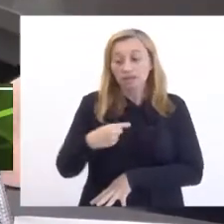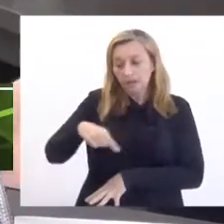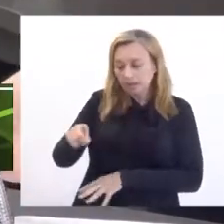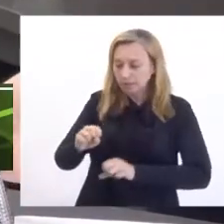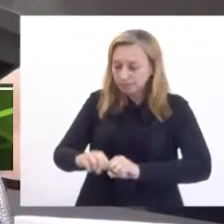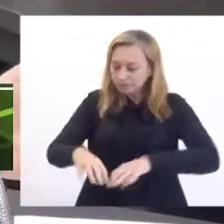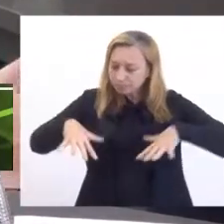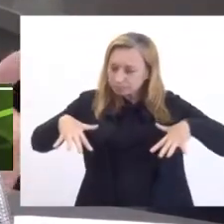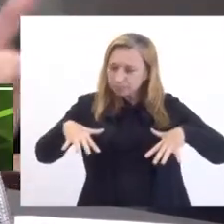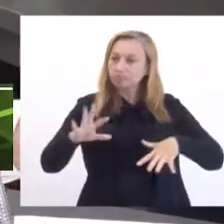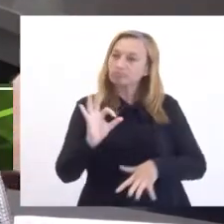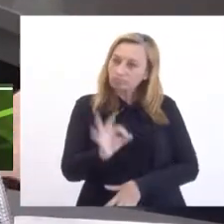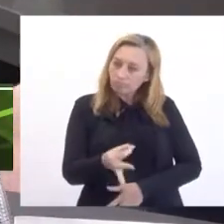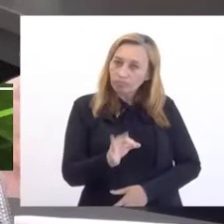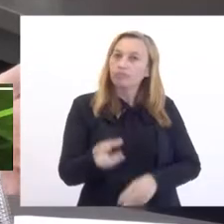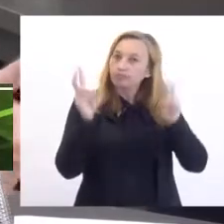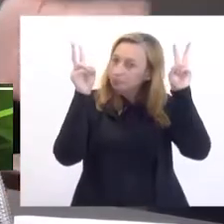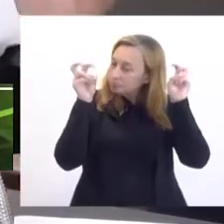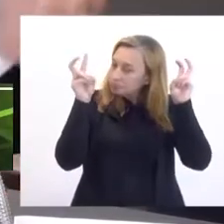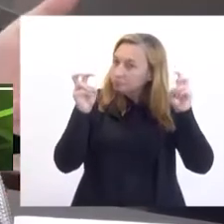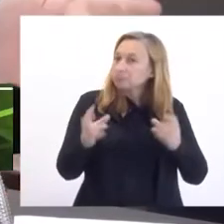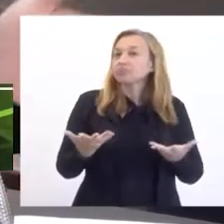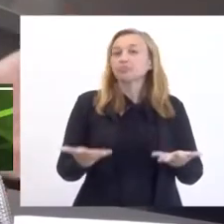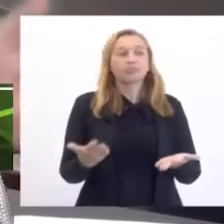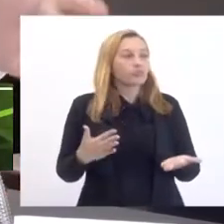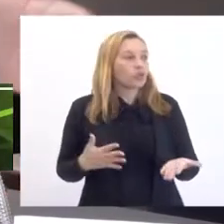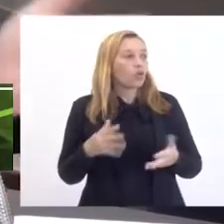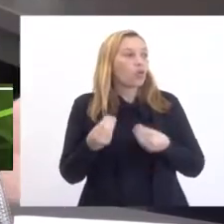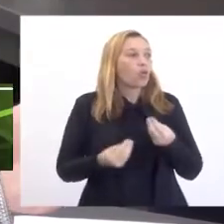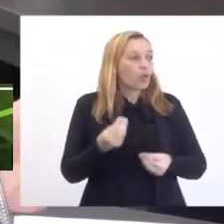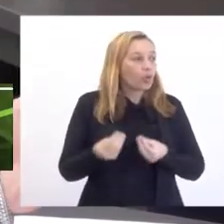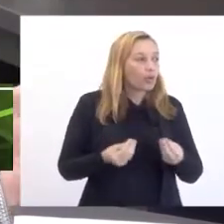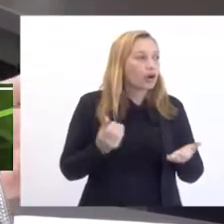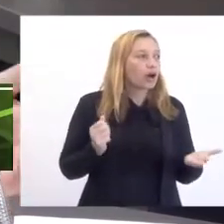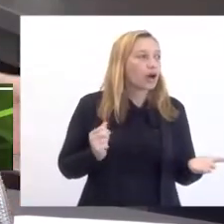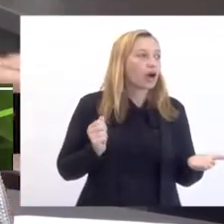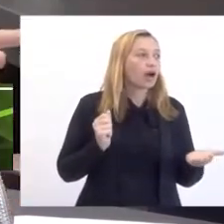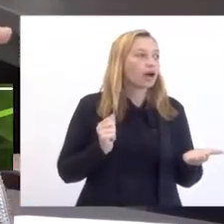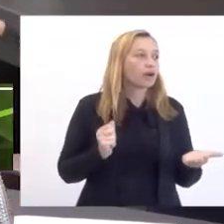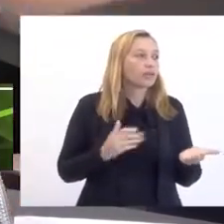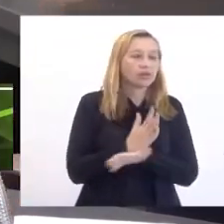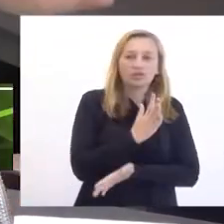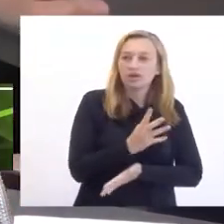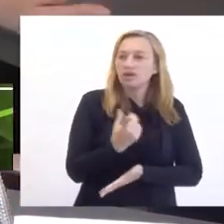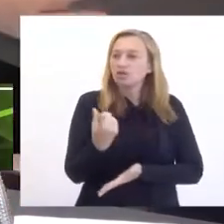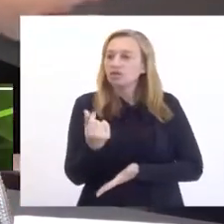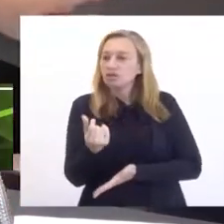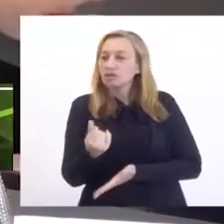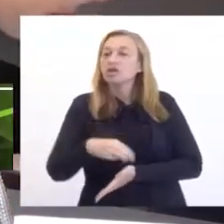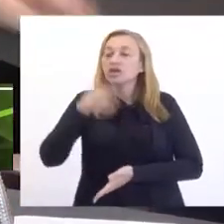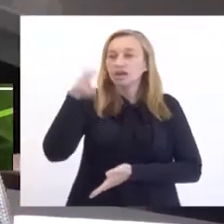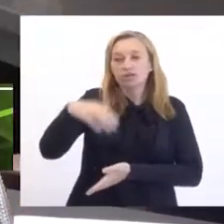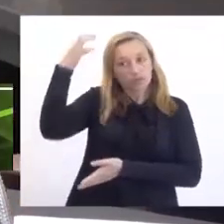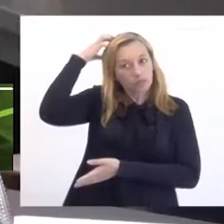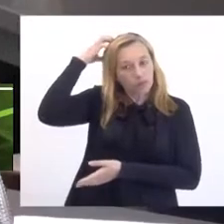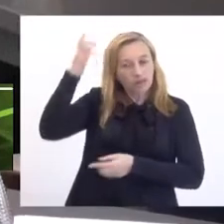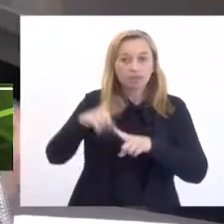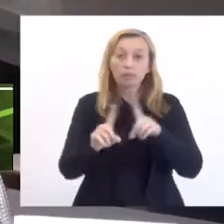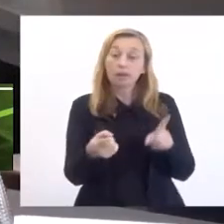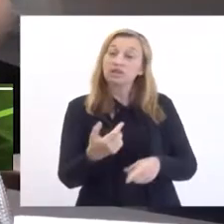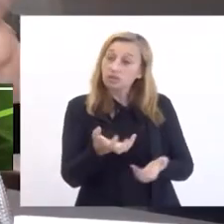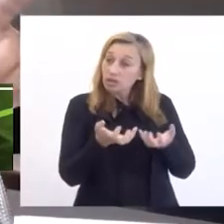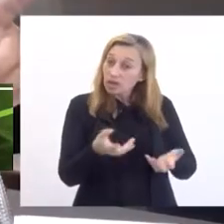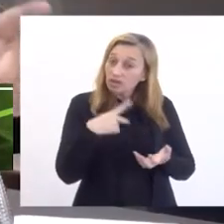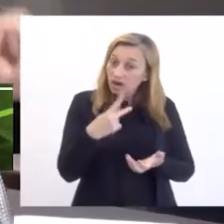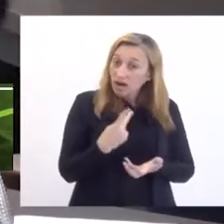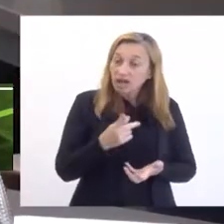plenário. Esse caso será levado a como aprovar as contas de quem foi impeachmentado. Essa discussão é política. Mas eu quero dizer, mas